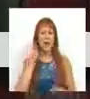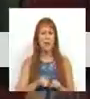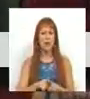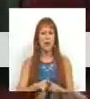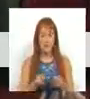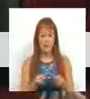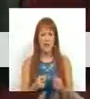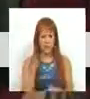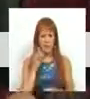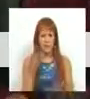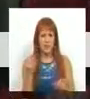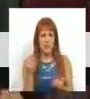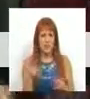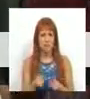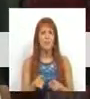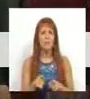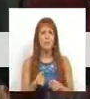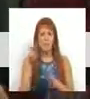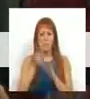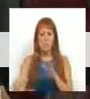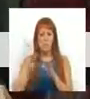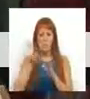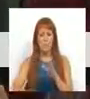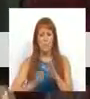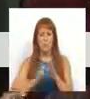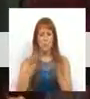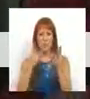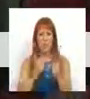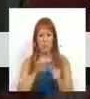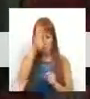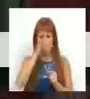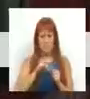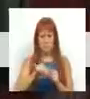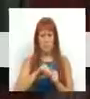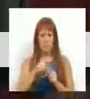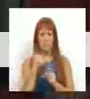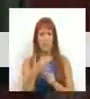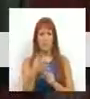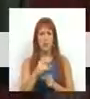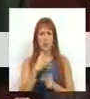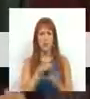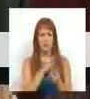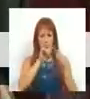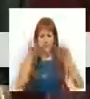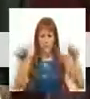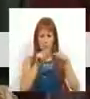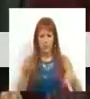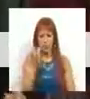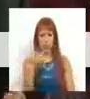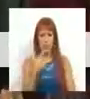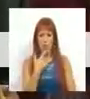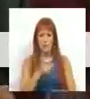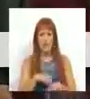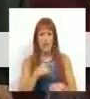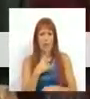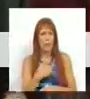que a matéria merece no relatório do Orçamento de Estado para 2016. Duas linhas, como tal, não posso